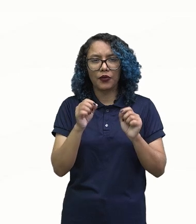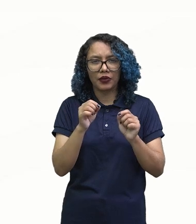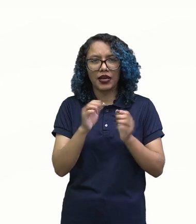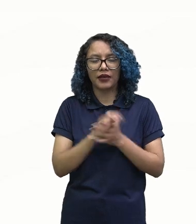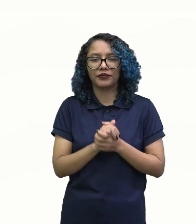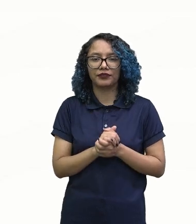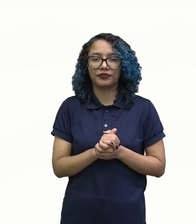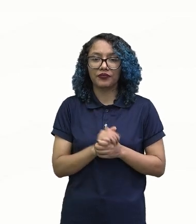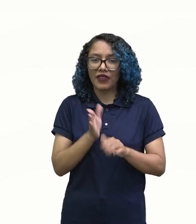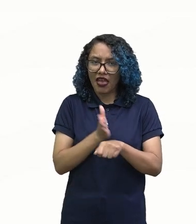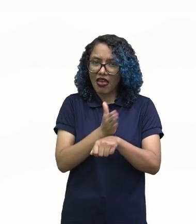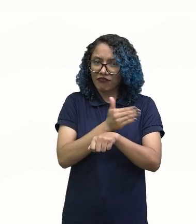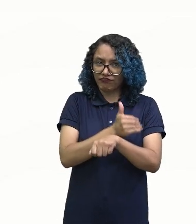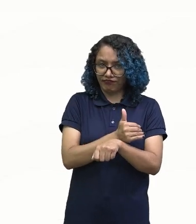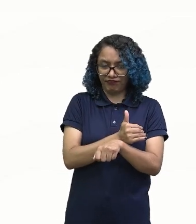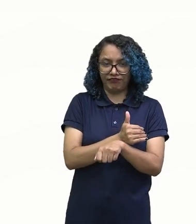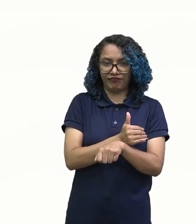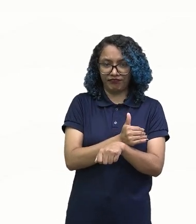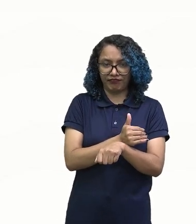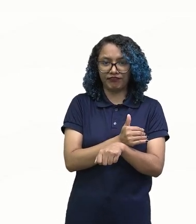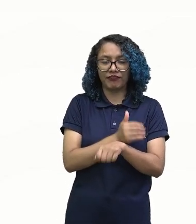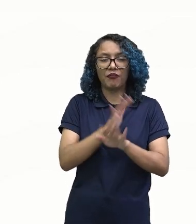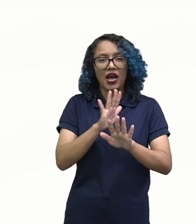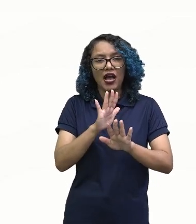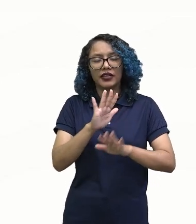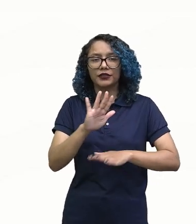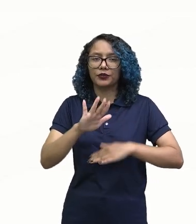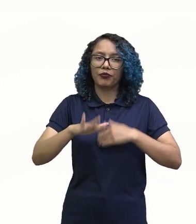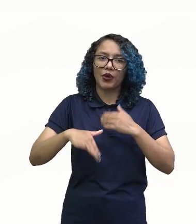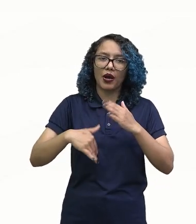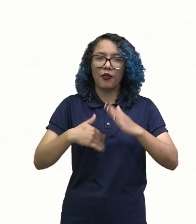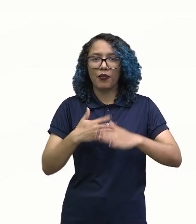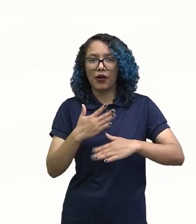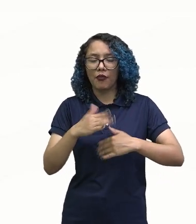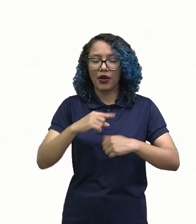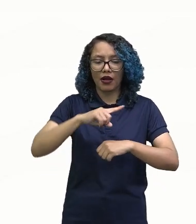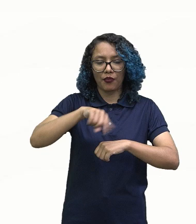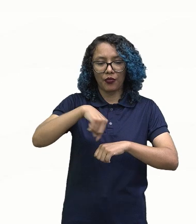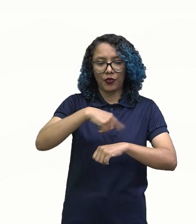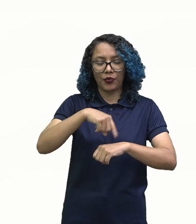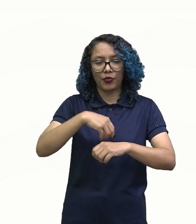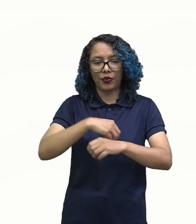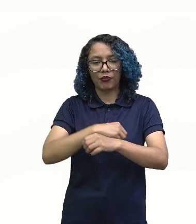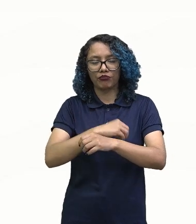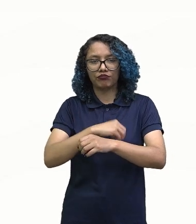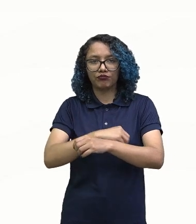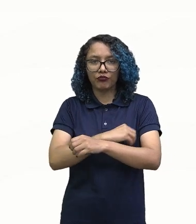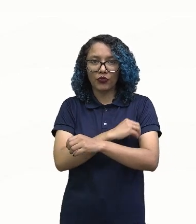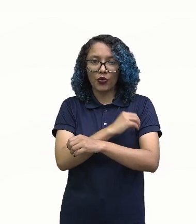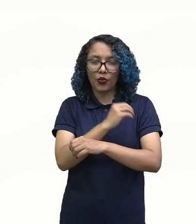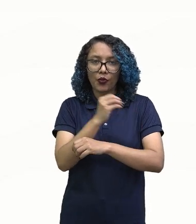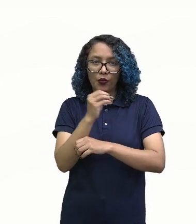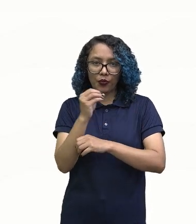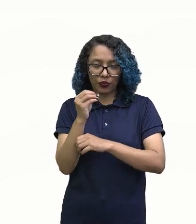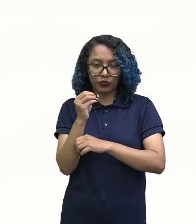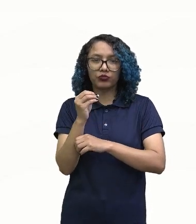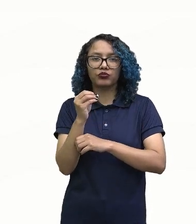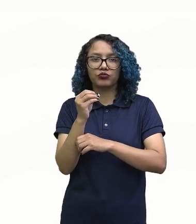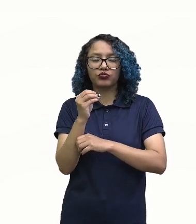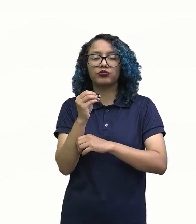né? Vamos considerar assim. Mas, à medida que o tempo vai passando, o dia vai entardecendo,